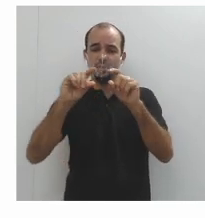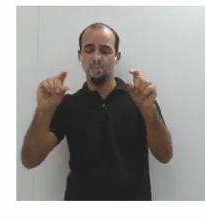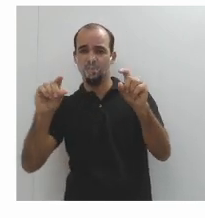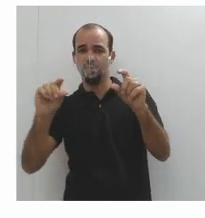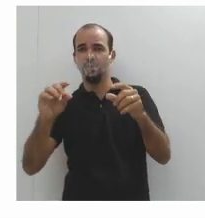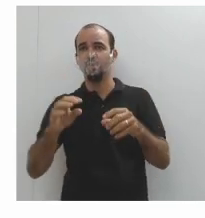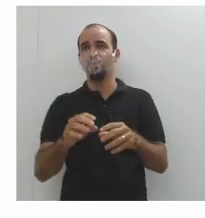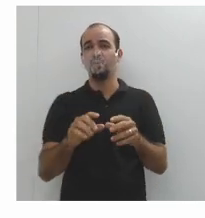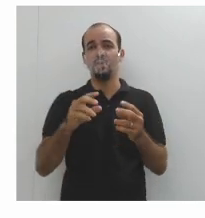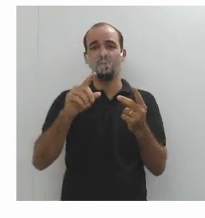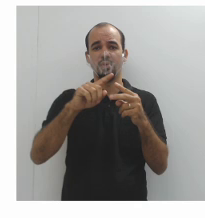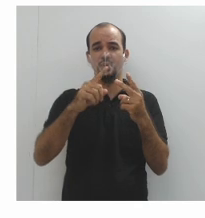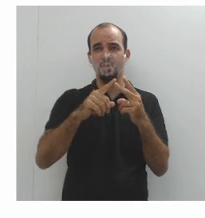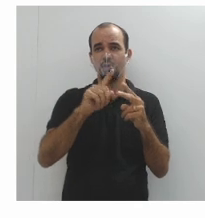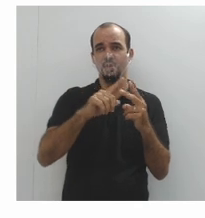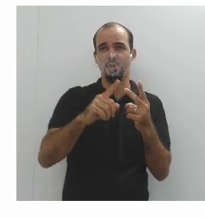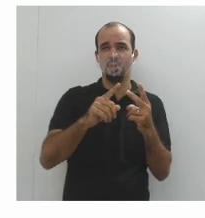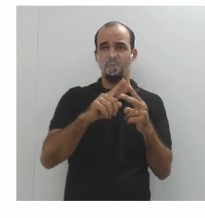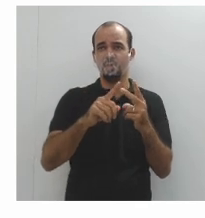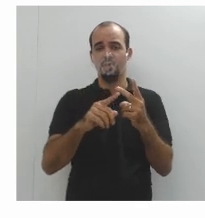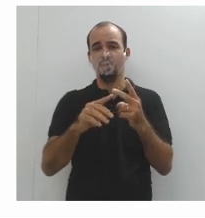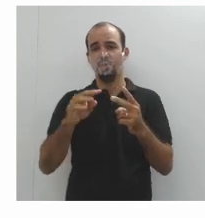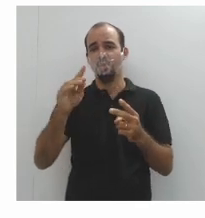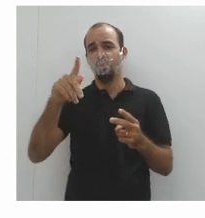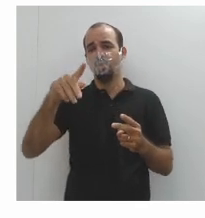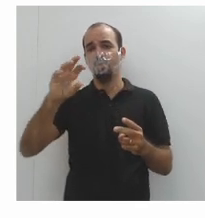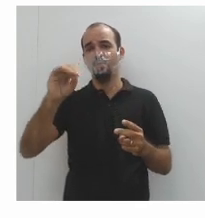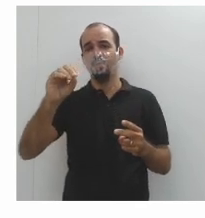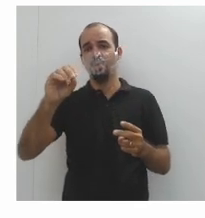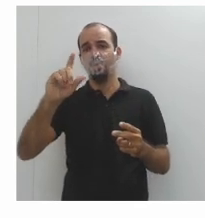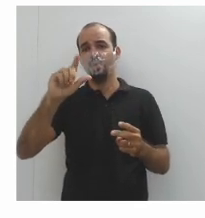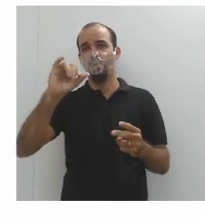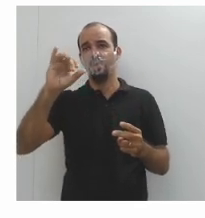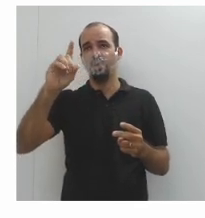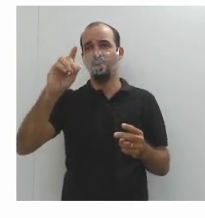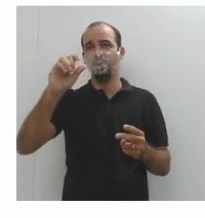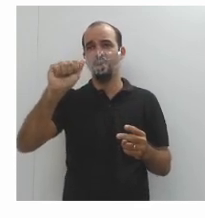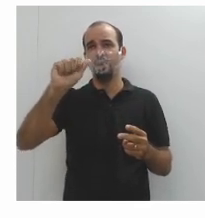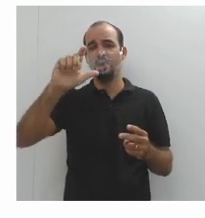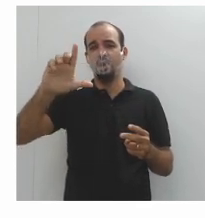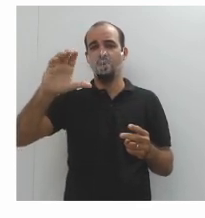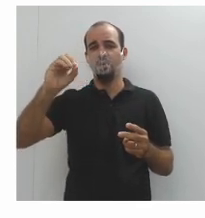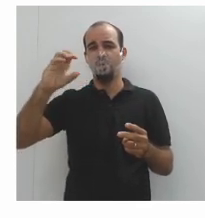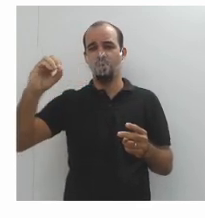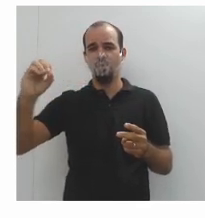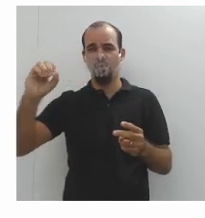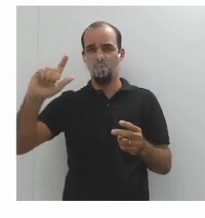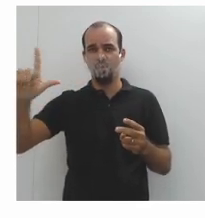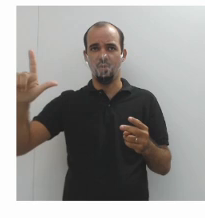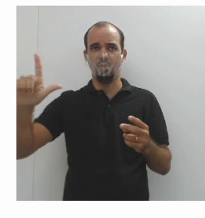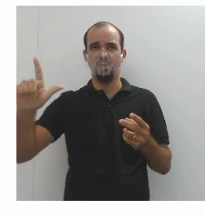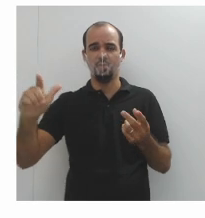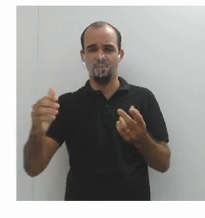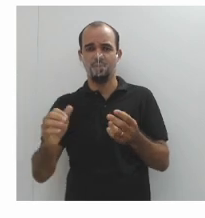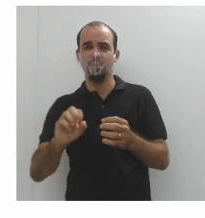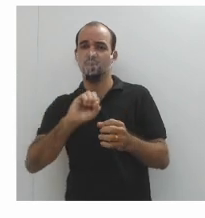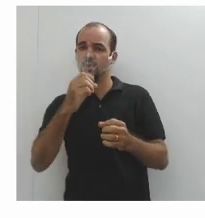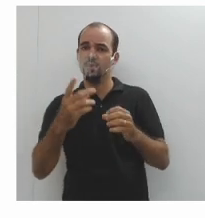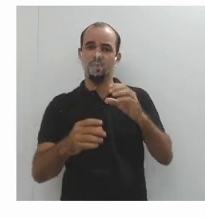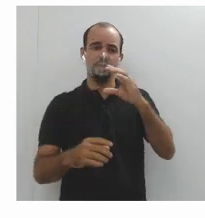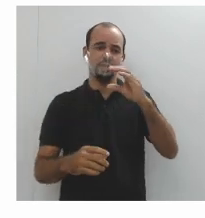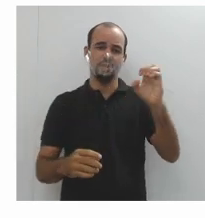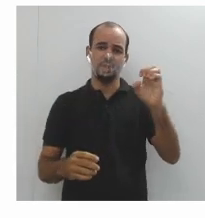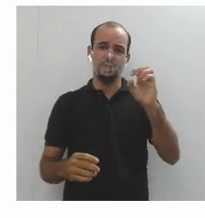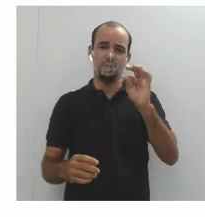de polialcool cetona e de outros compostos que, quando eles são hidrolisados, o que é isso?